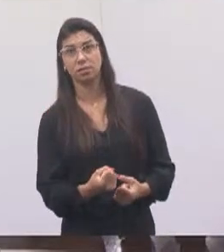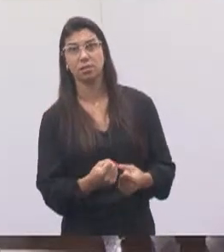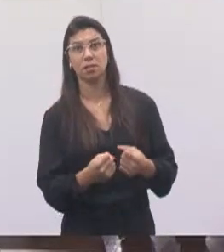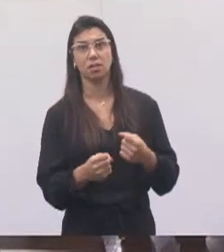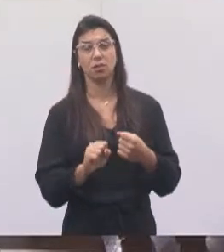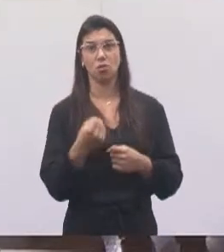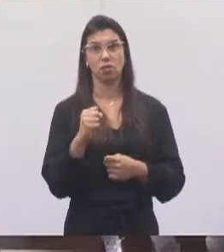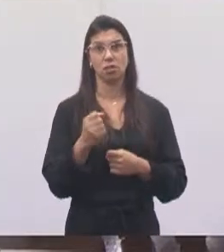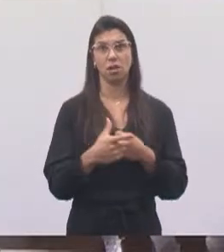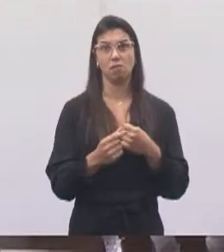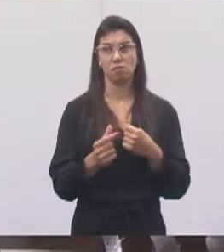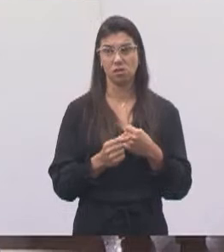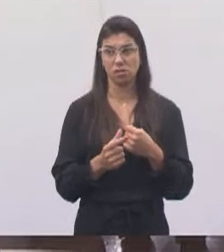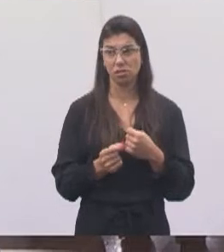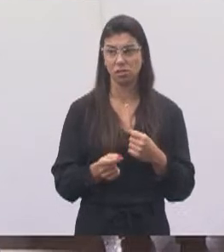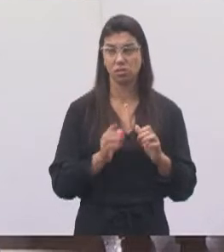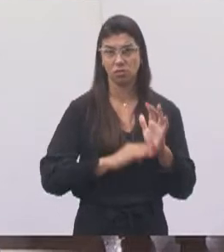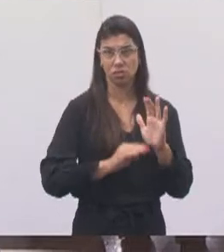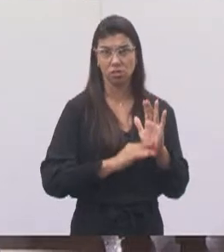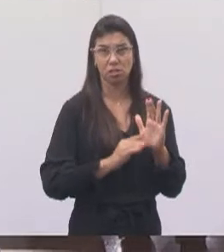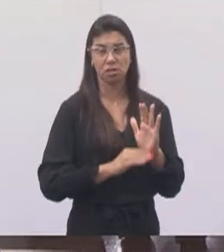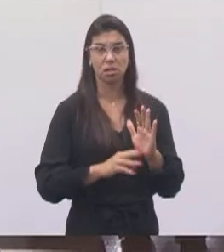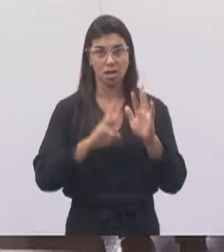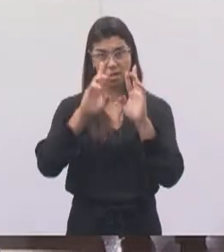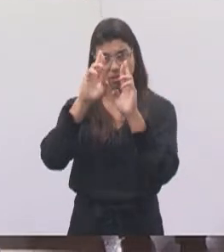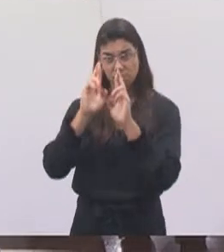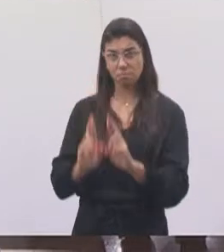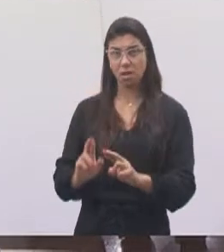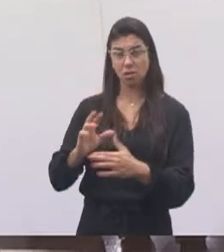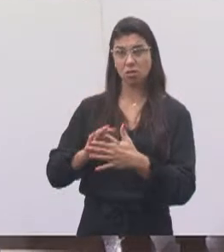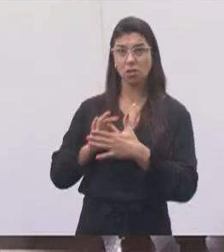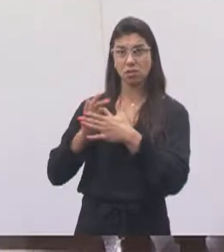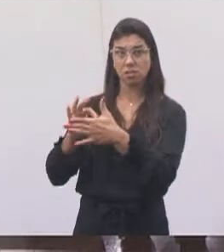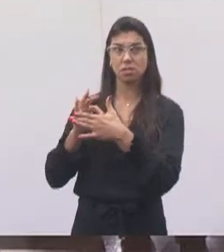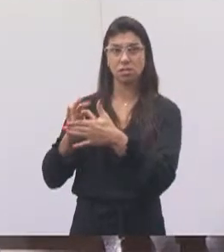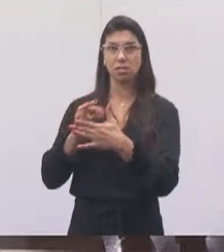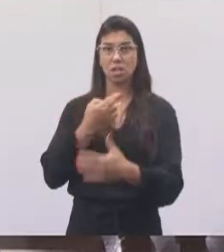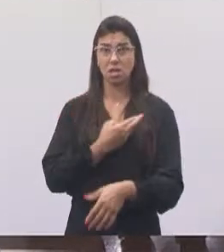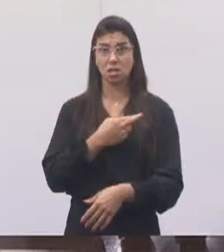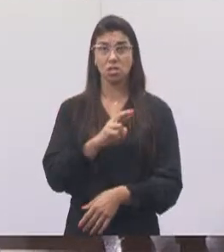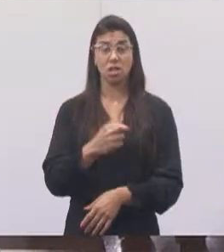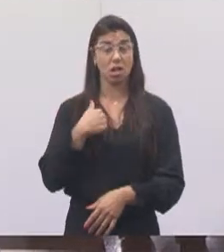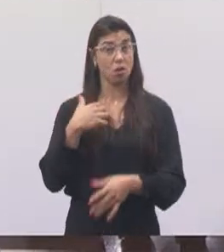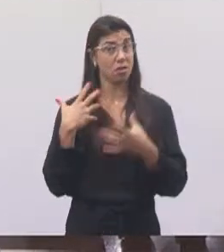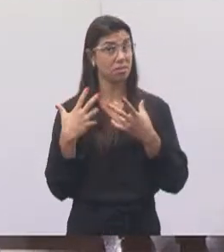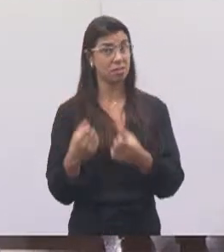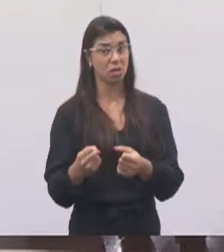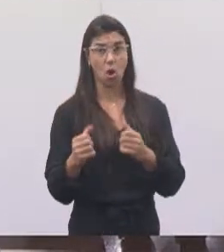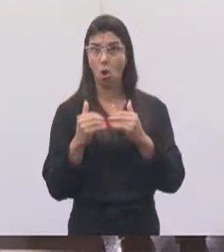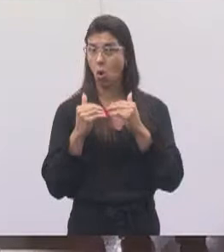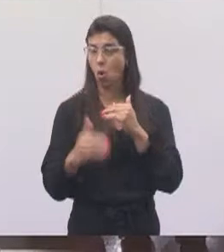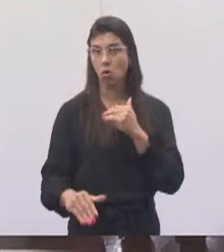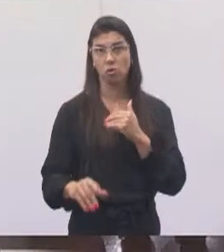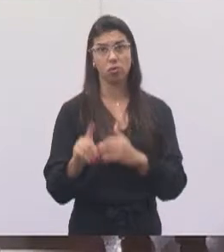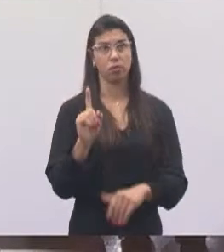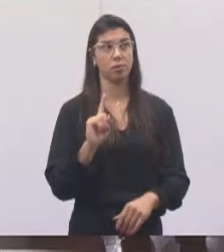não perder o projeto em respeito aos líderes religiosos, mas não concordei. Eu aceitei, não